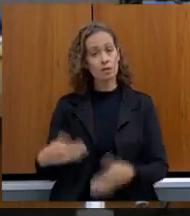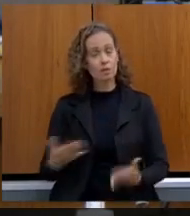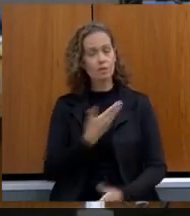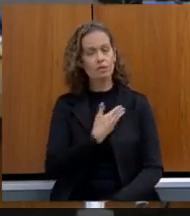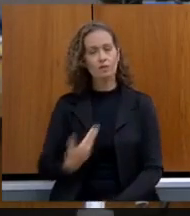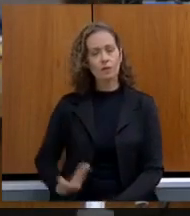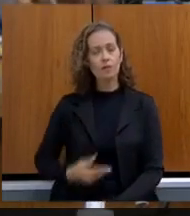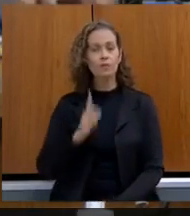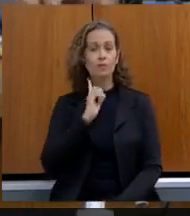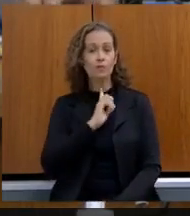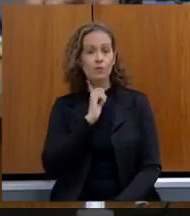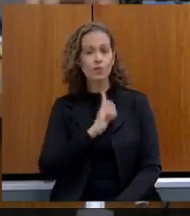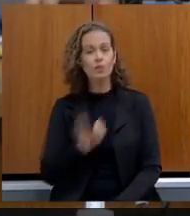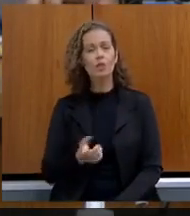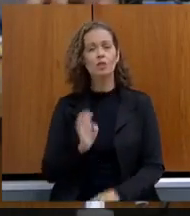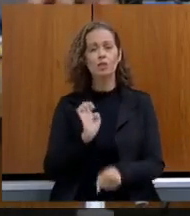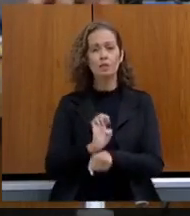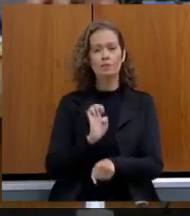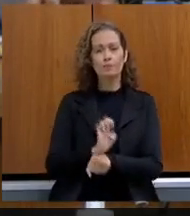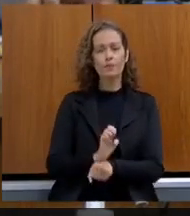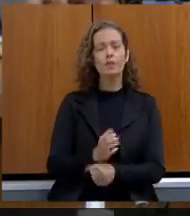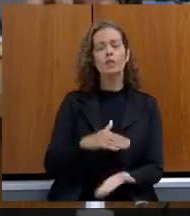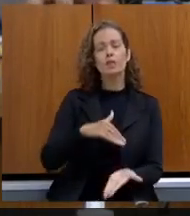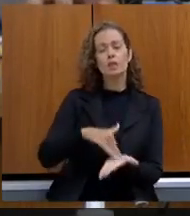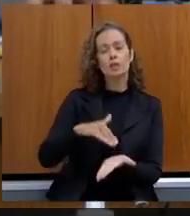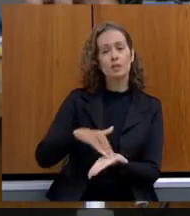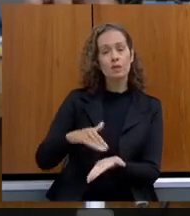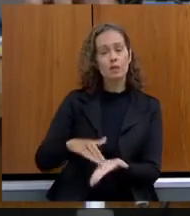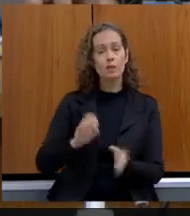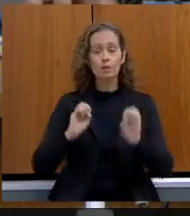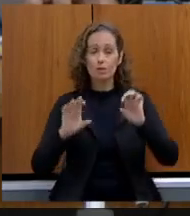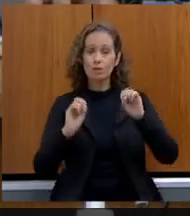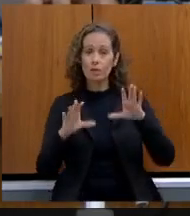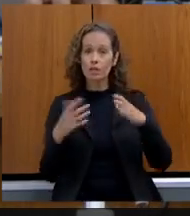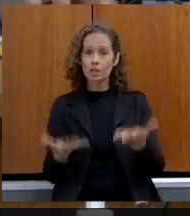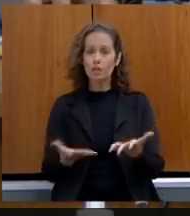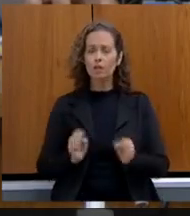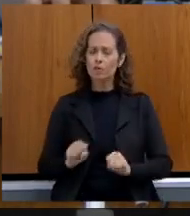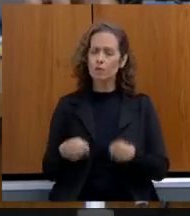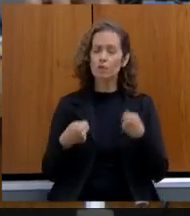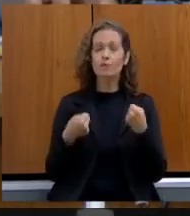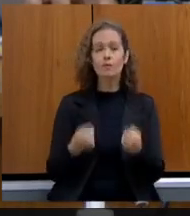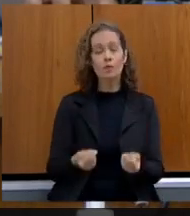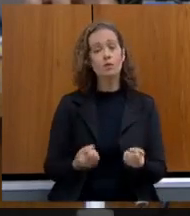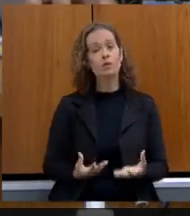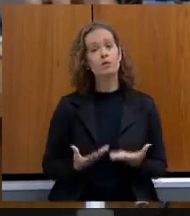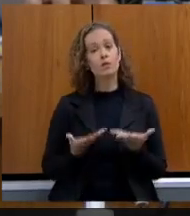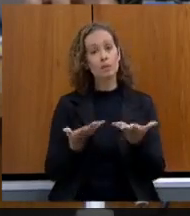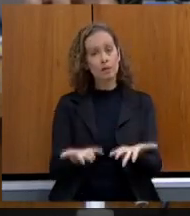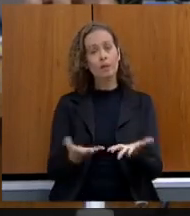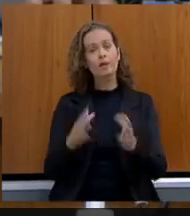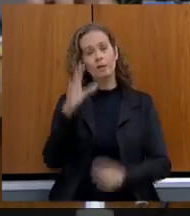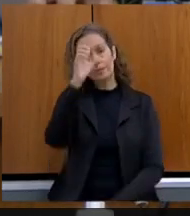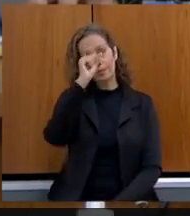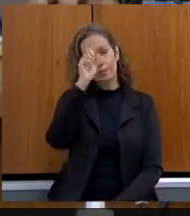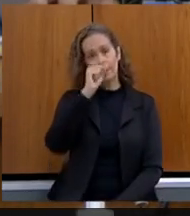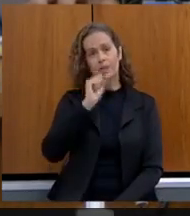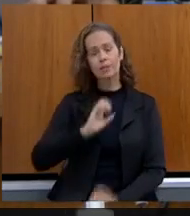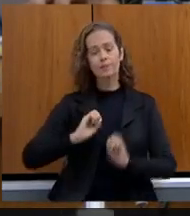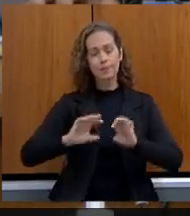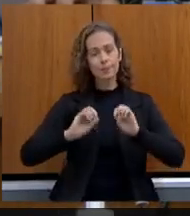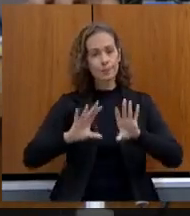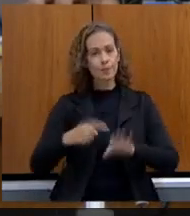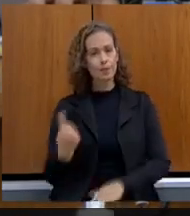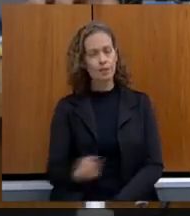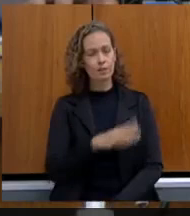Secretaria de Estado de Educação fez todo o possível para garantir canais diversificados de acesso à educação para as nossas crianças a gente tá falando